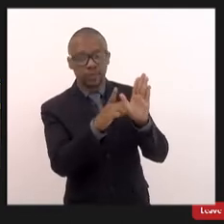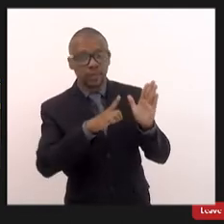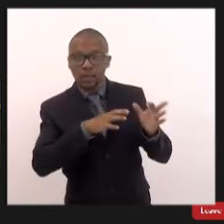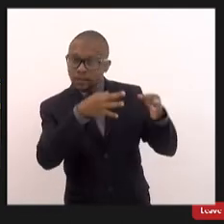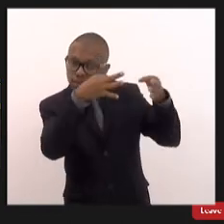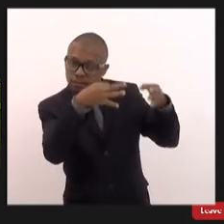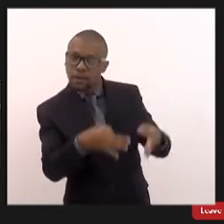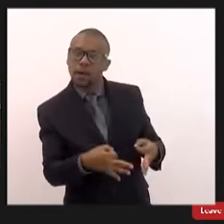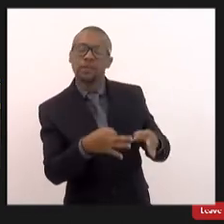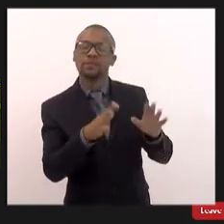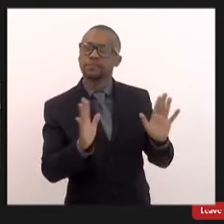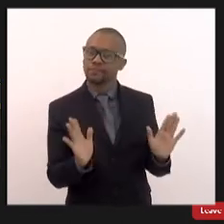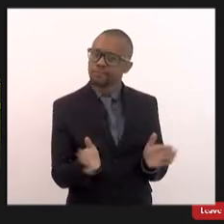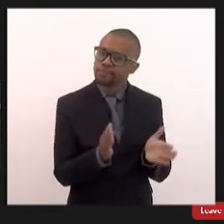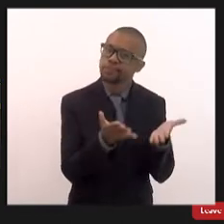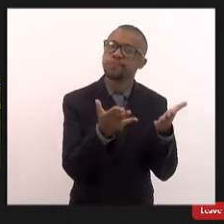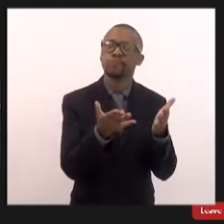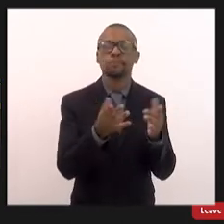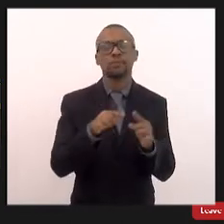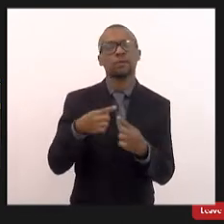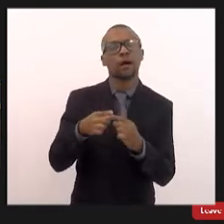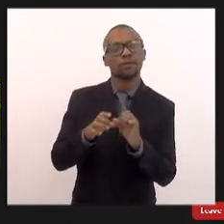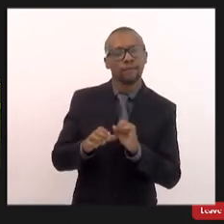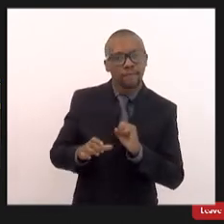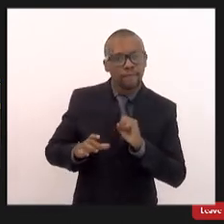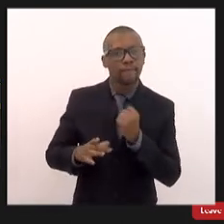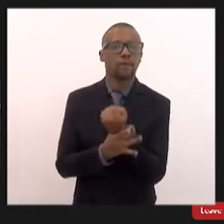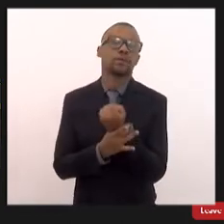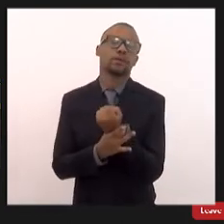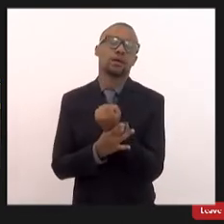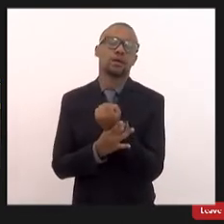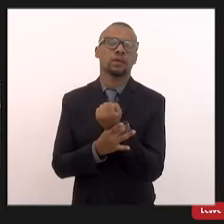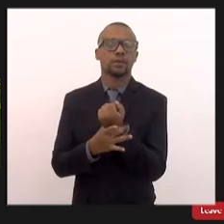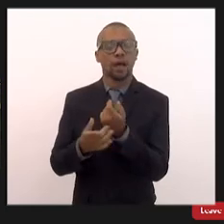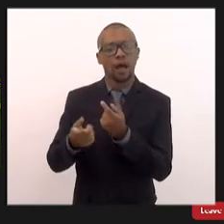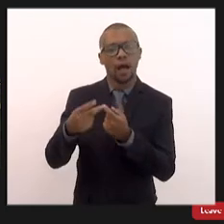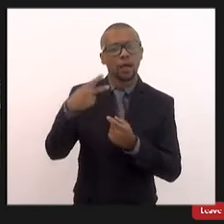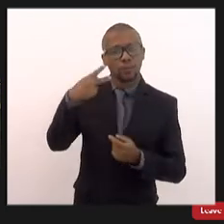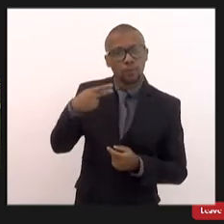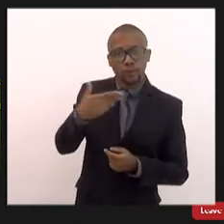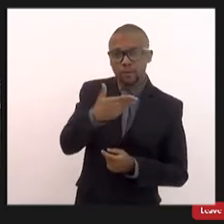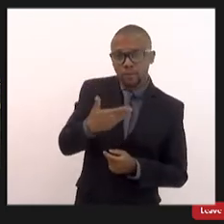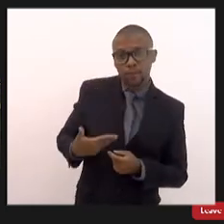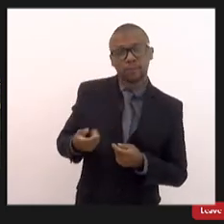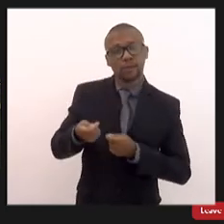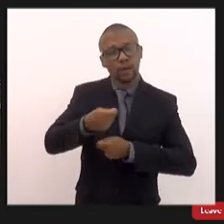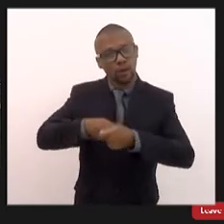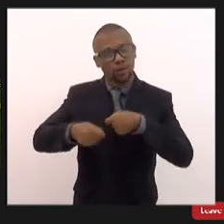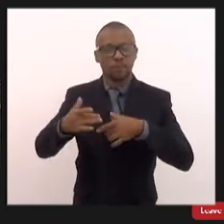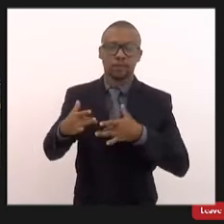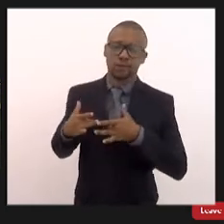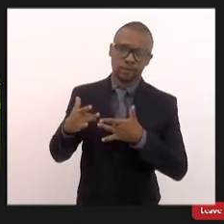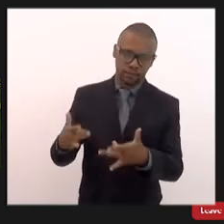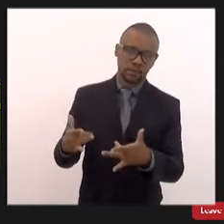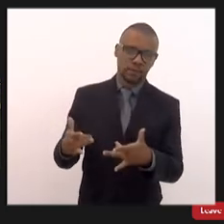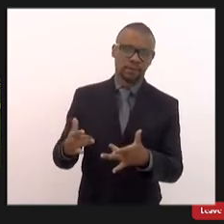né, estimulem e fortaleçam as políticas públicas de economia solidária. A gente vive um cenário do